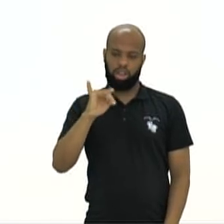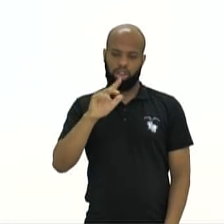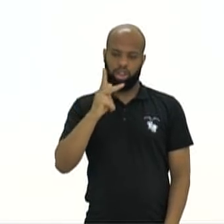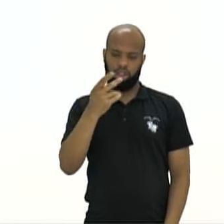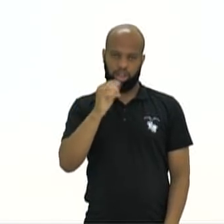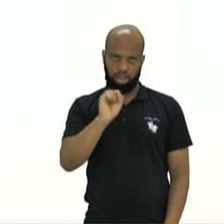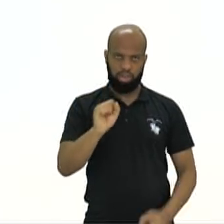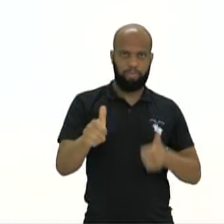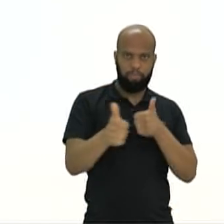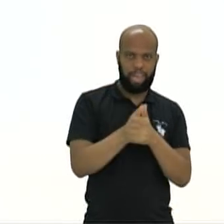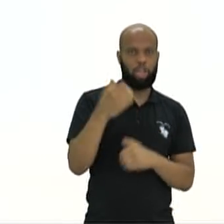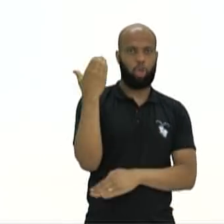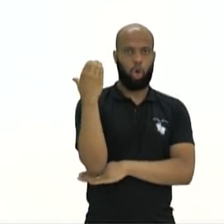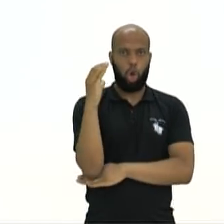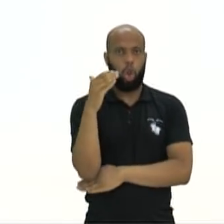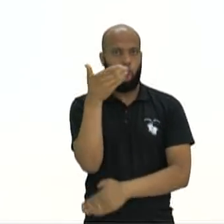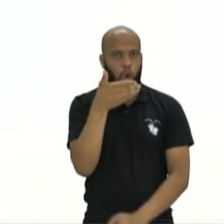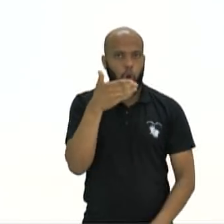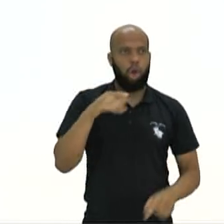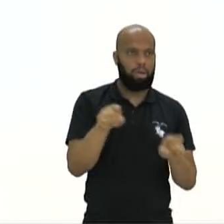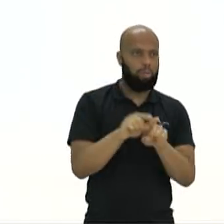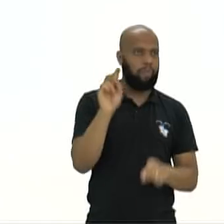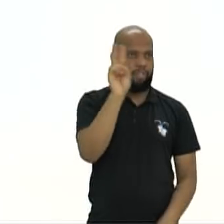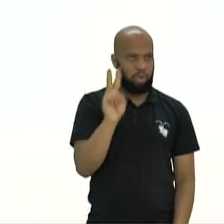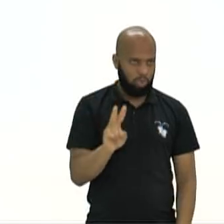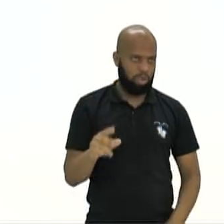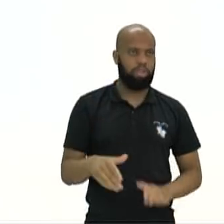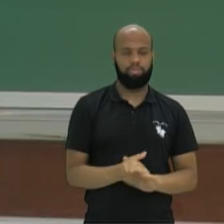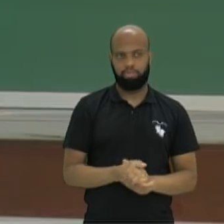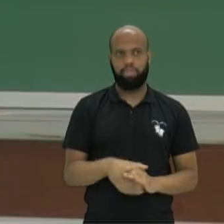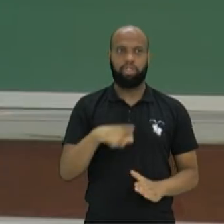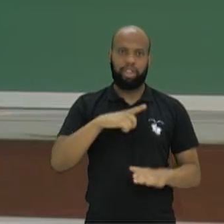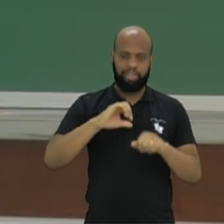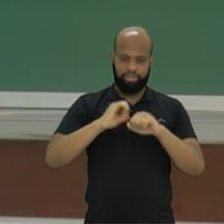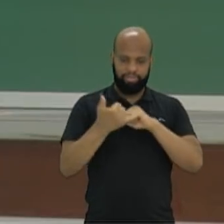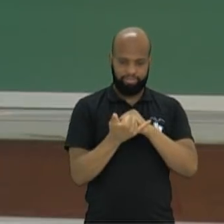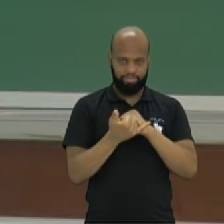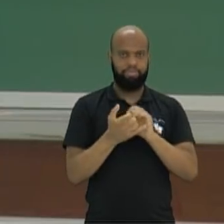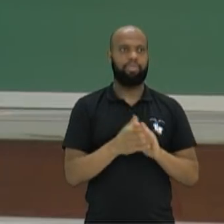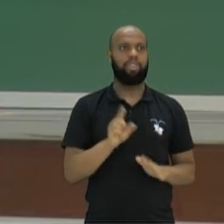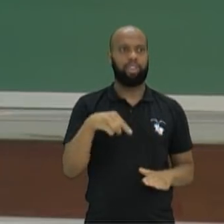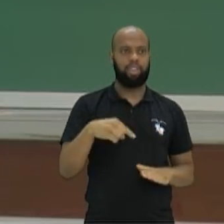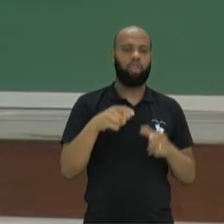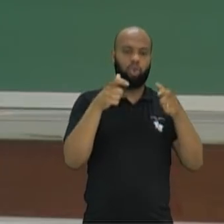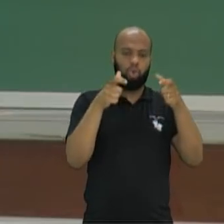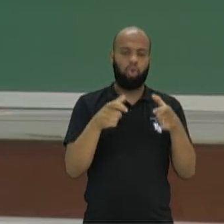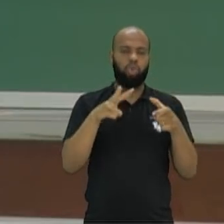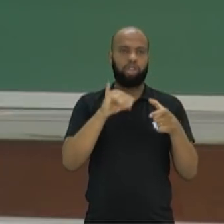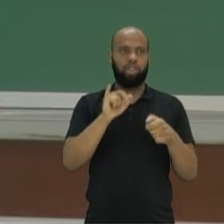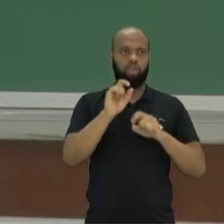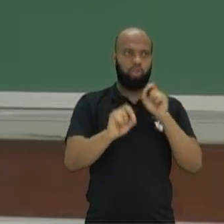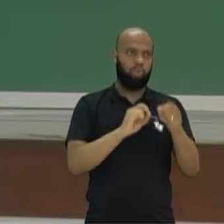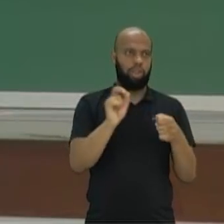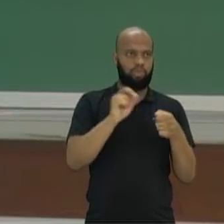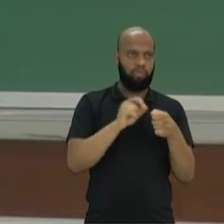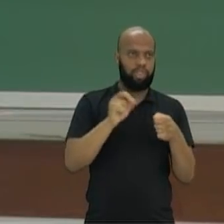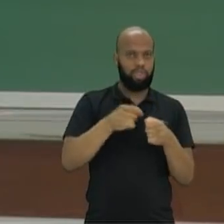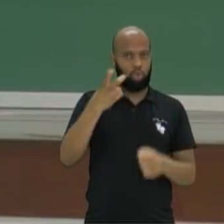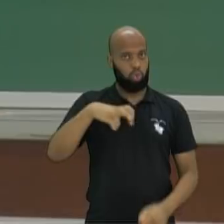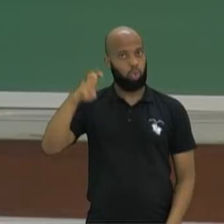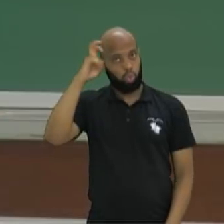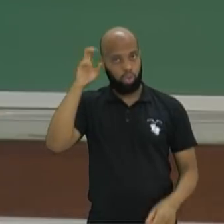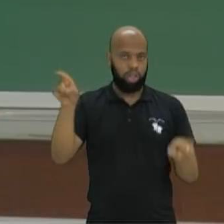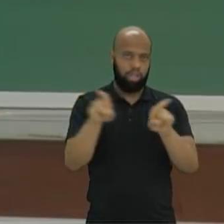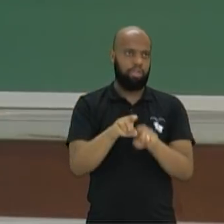a Holanda, tá bom? As Antilhas, com essas ilhas, vai ser o ponto onde eles vão transferir a cultura